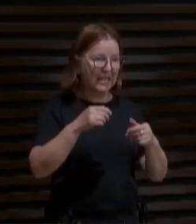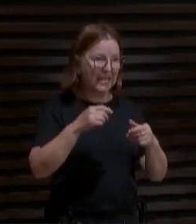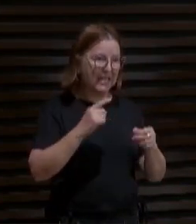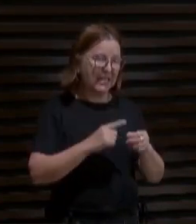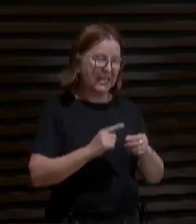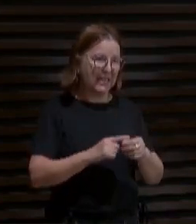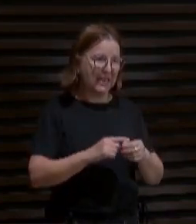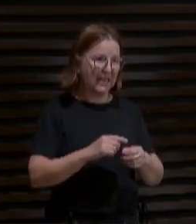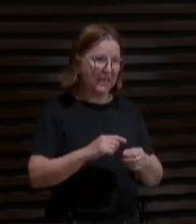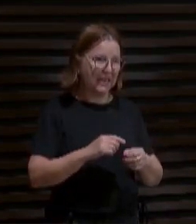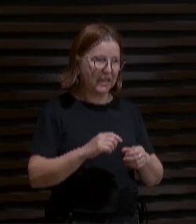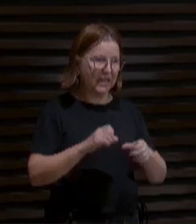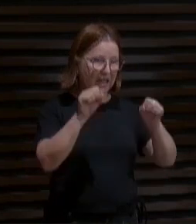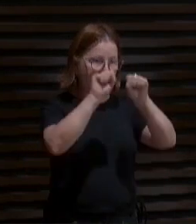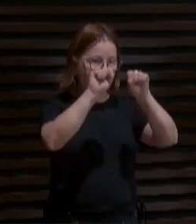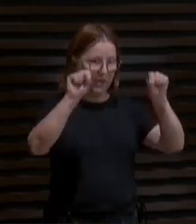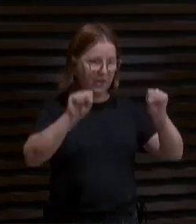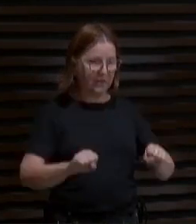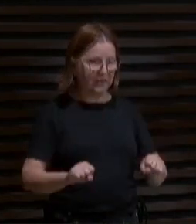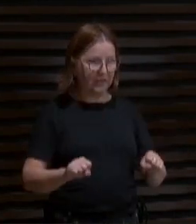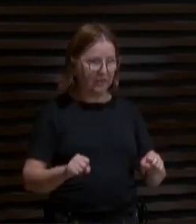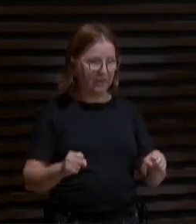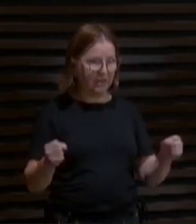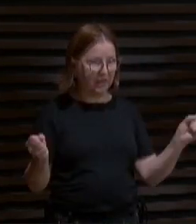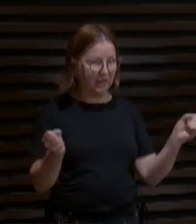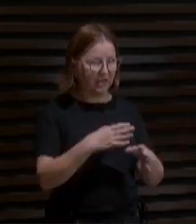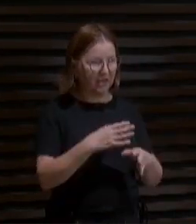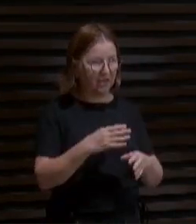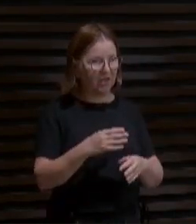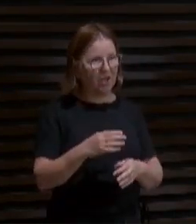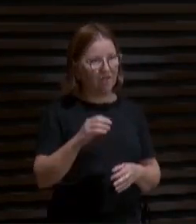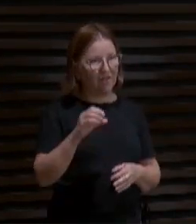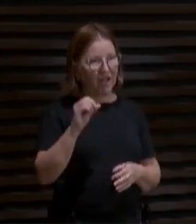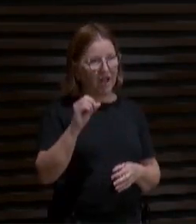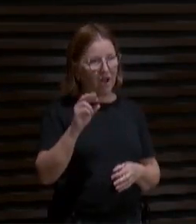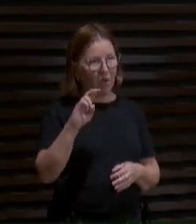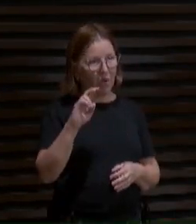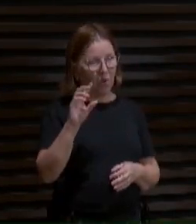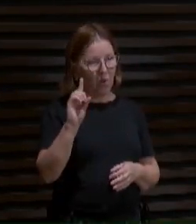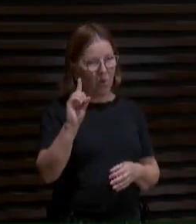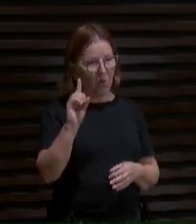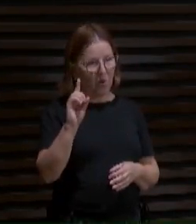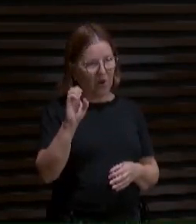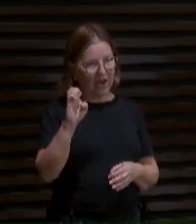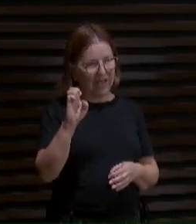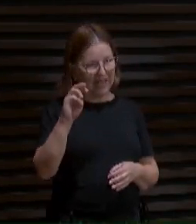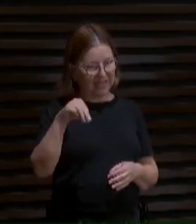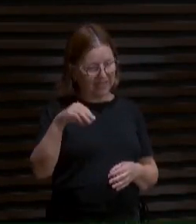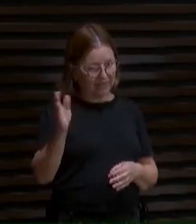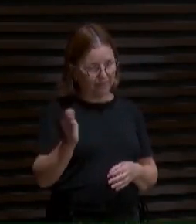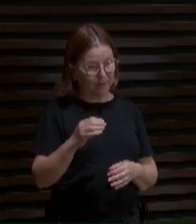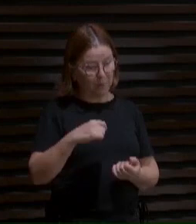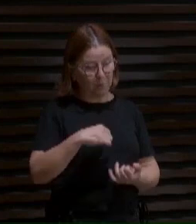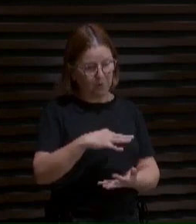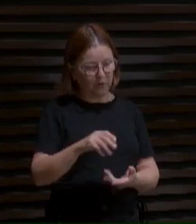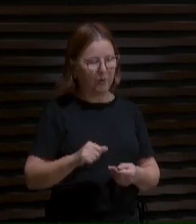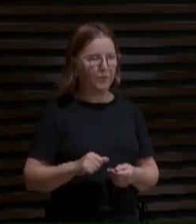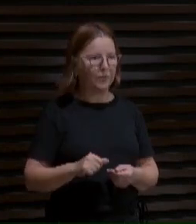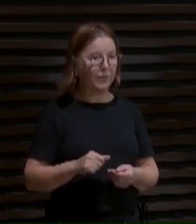sistema da nova ordem mundial. E o Papa assinou, há 2 meses